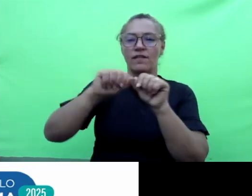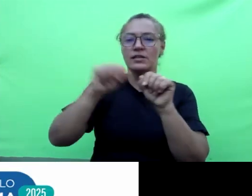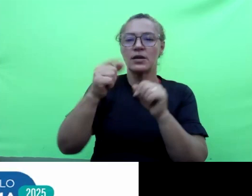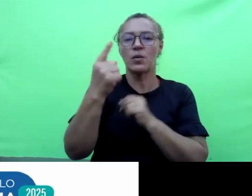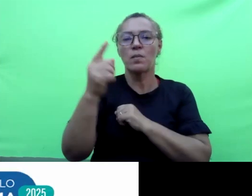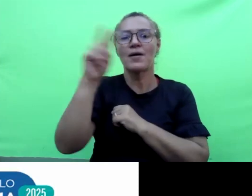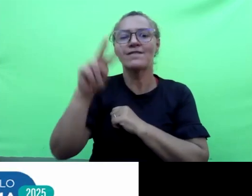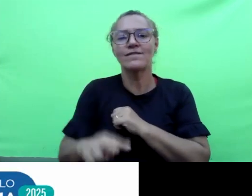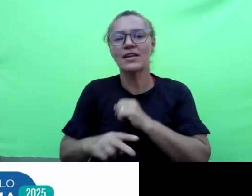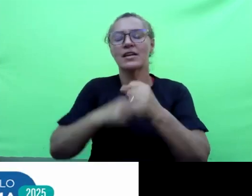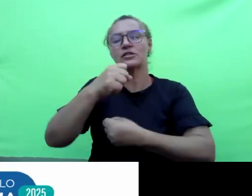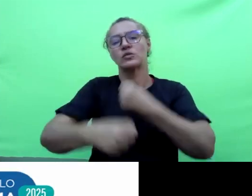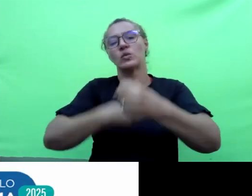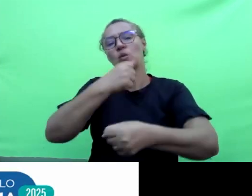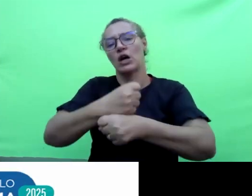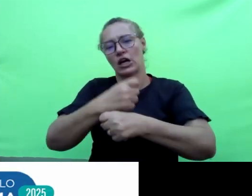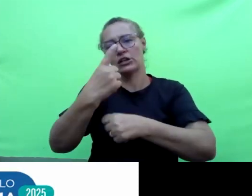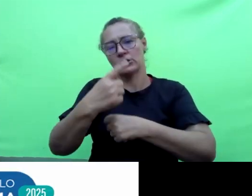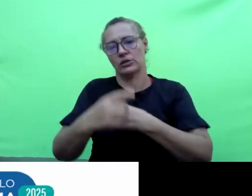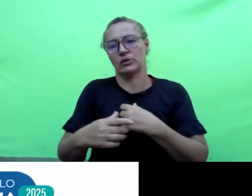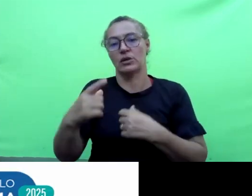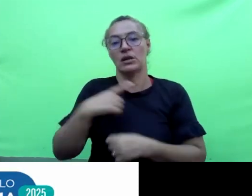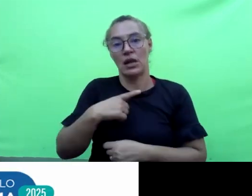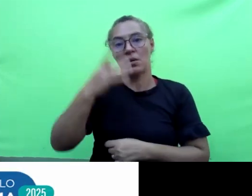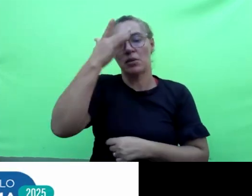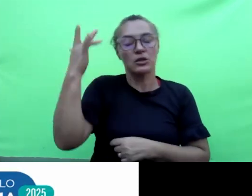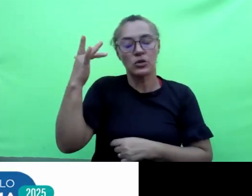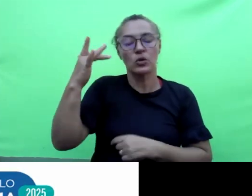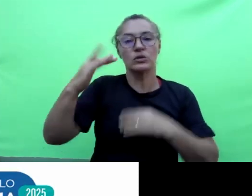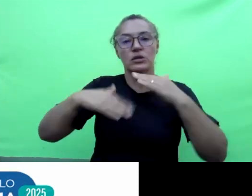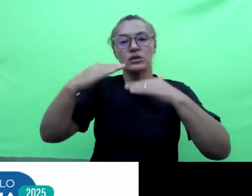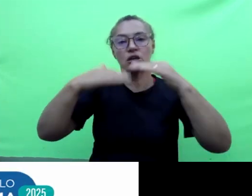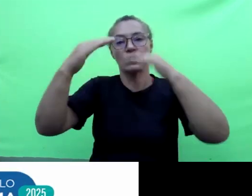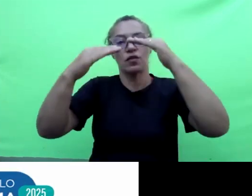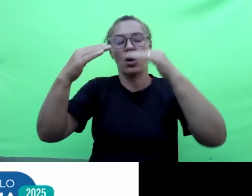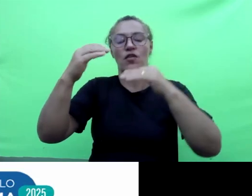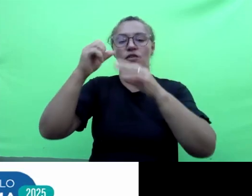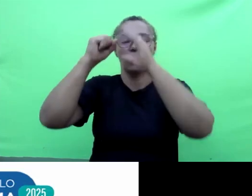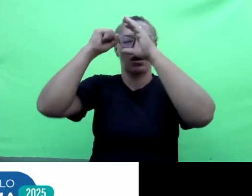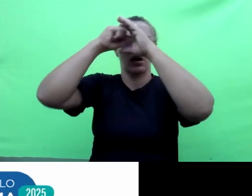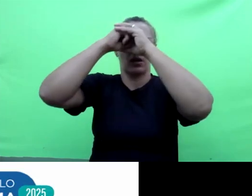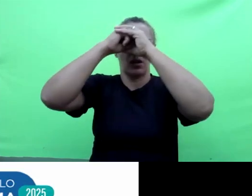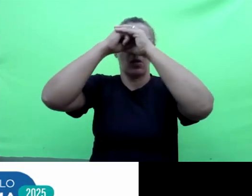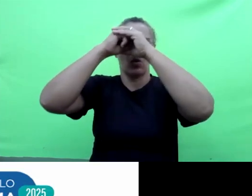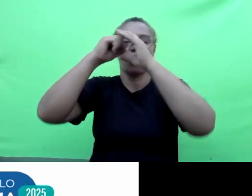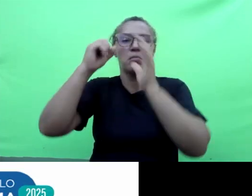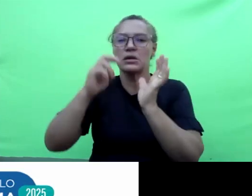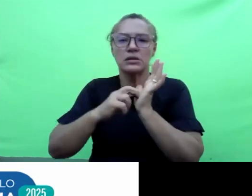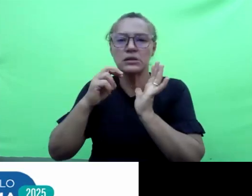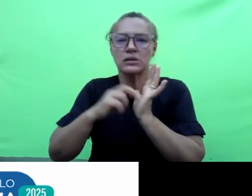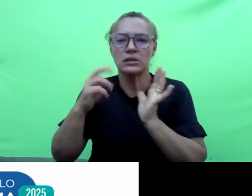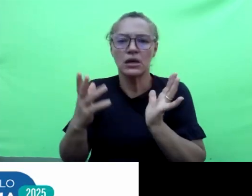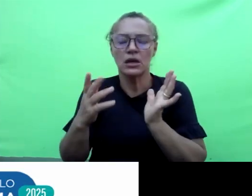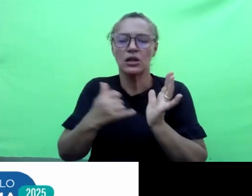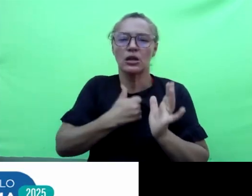aqui porque não houve tempo hábil, mas existem pessoas que desenvolvem glaucoma muito cedo, né? A gente tem crianças, adolescentes